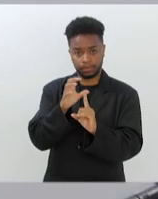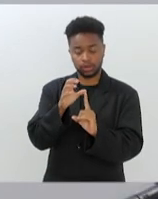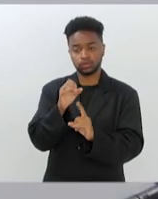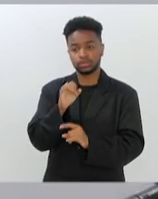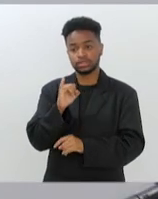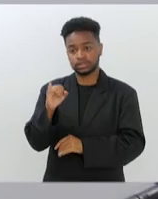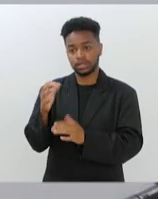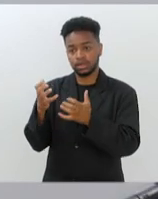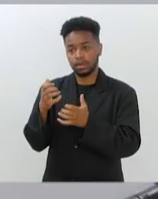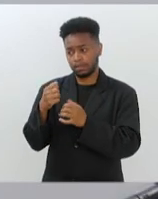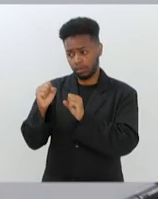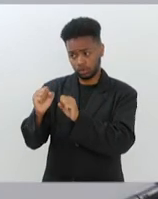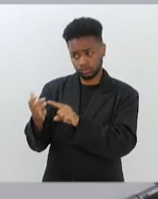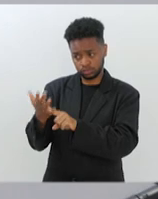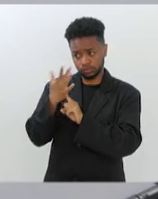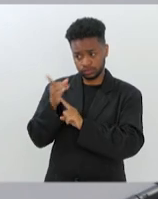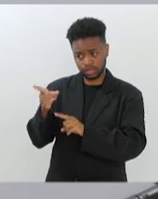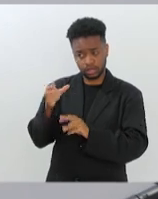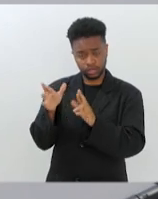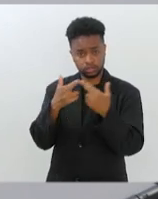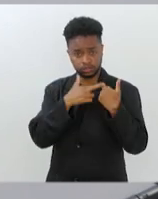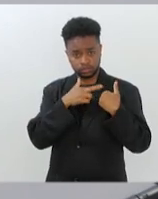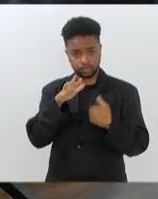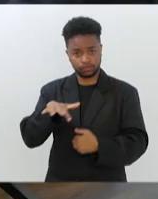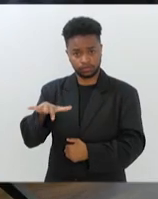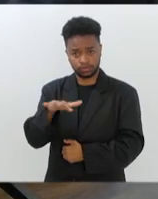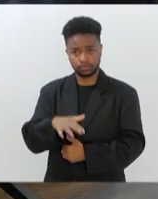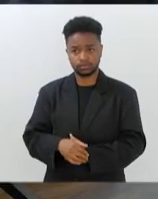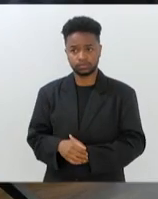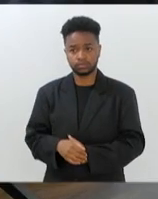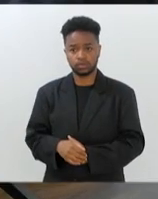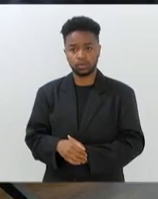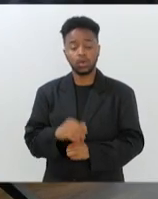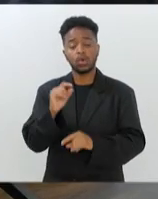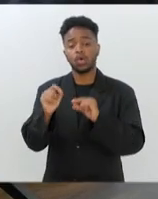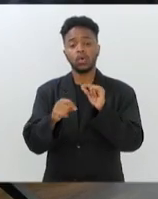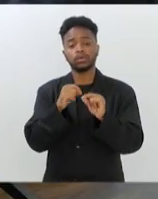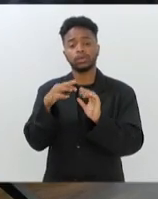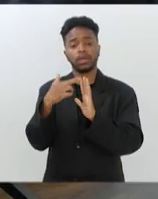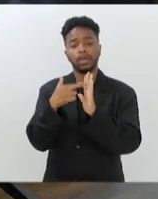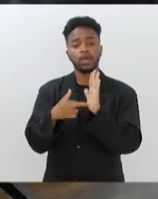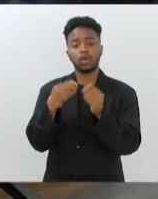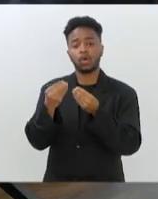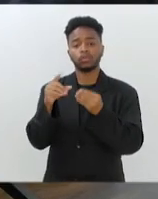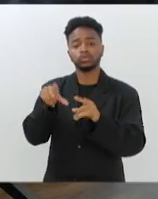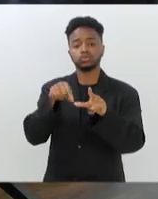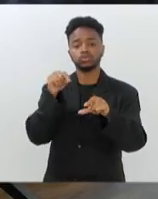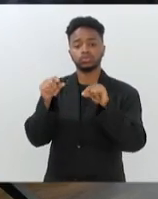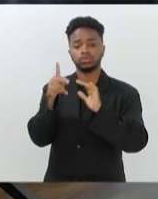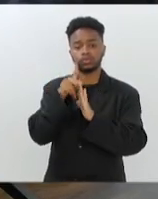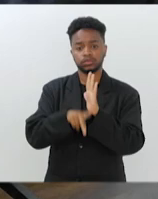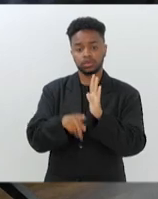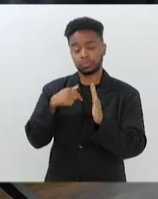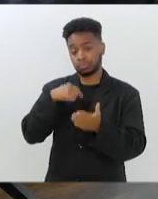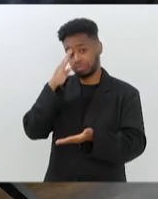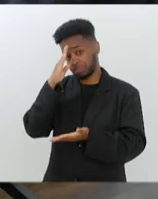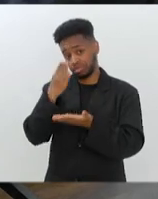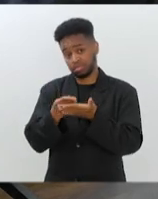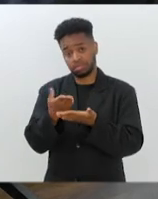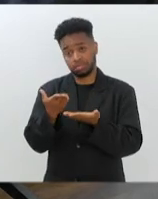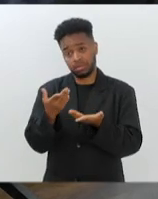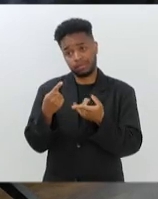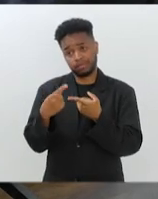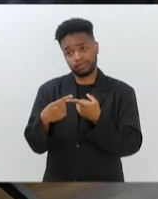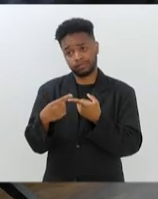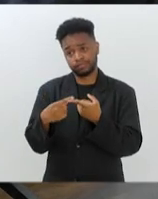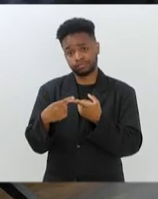quero que a senhora no Isa presente a senhora é responsável pelo setor Quais são os critérios para esses projetos serem escolhidos Acredito eu que Deva como é muito